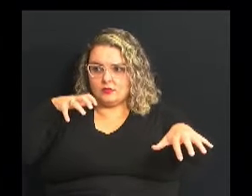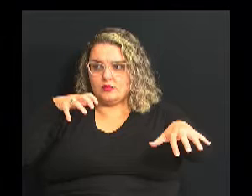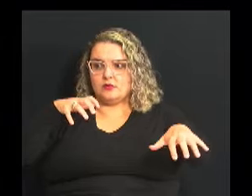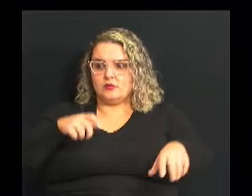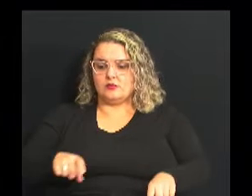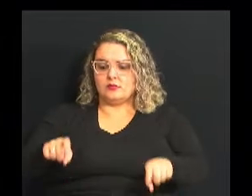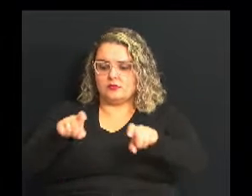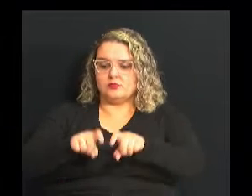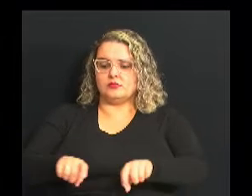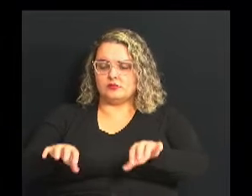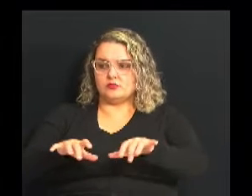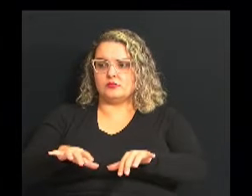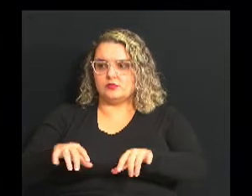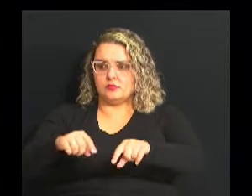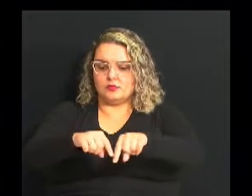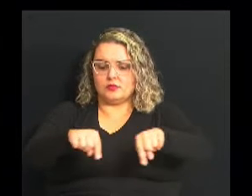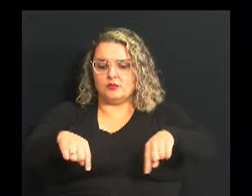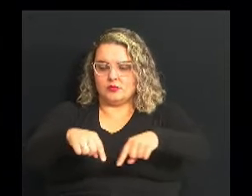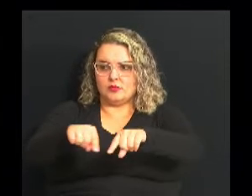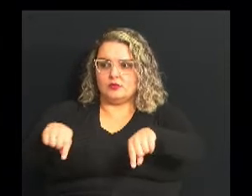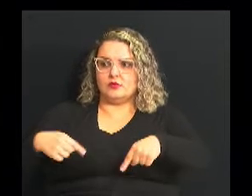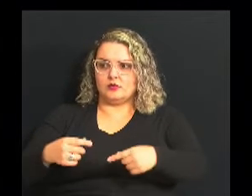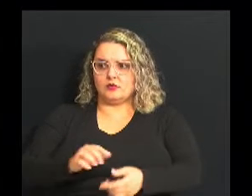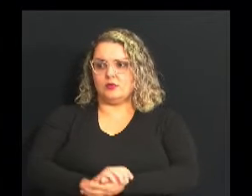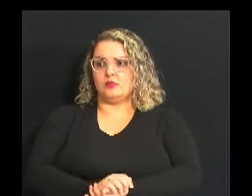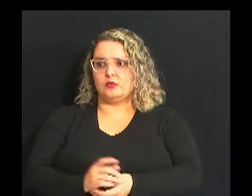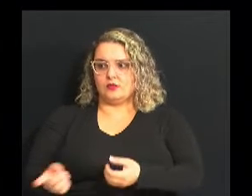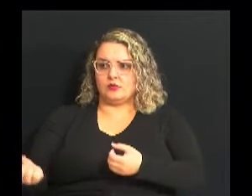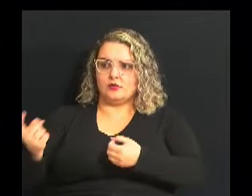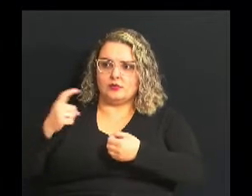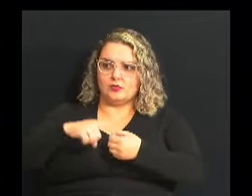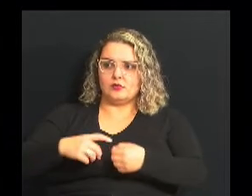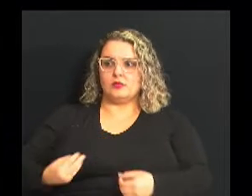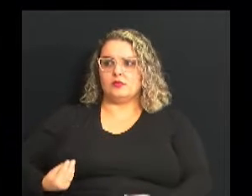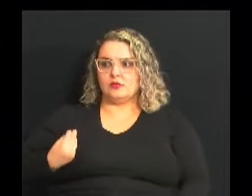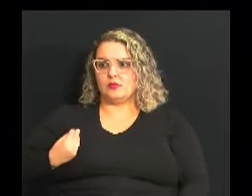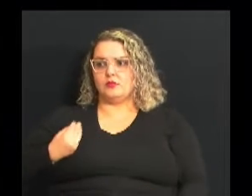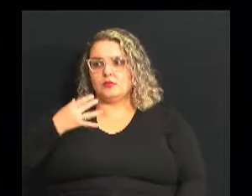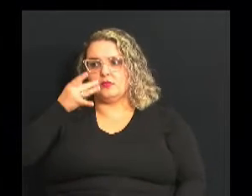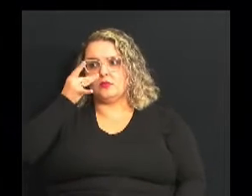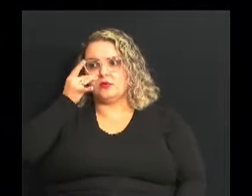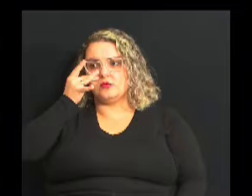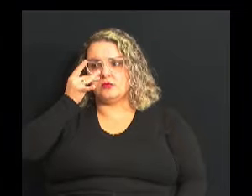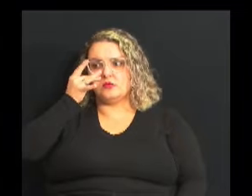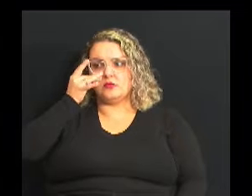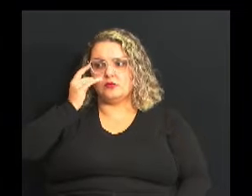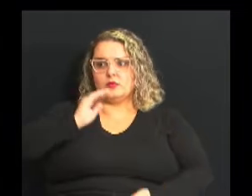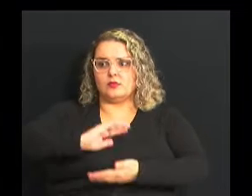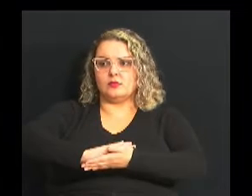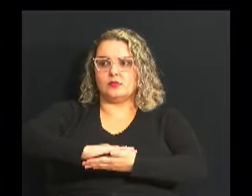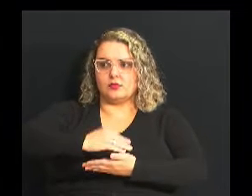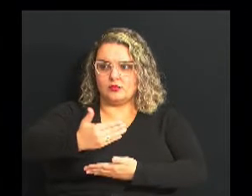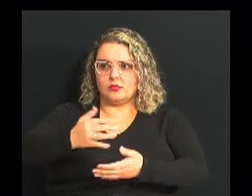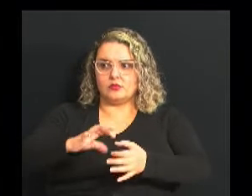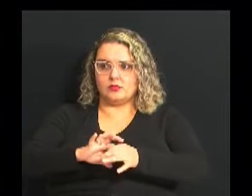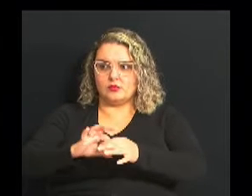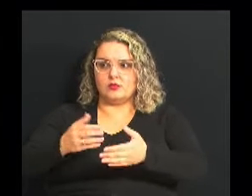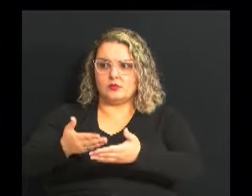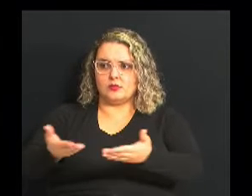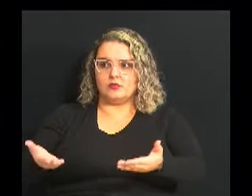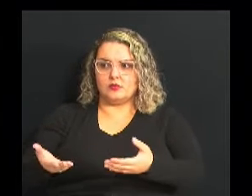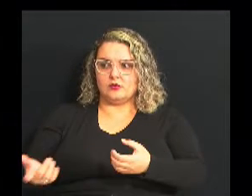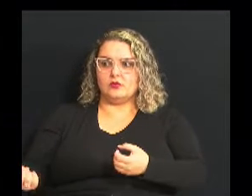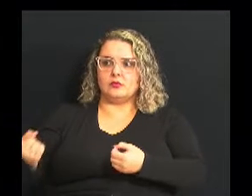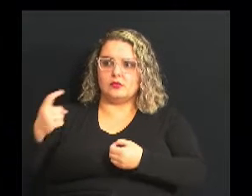gabinete, né, porque com o retorno, né, dos eventos presenciais, os notebooks que haviam sido disponibilizados, né, retornaram aqui